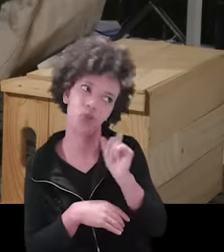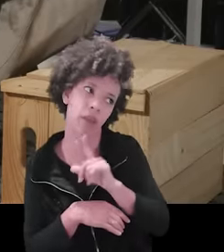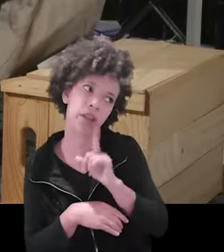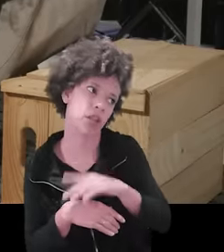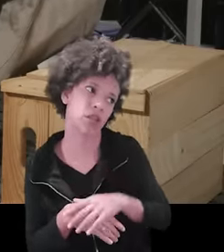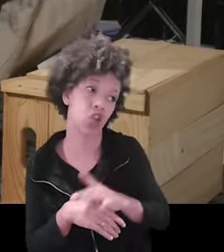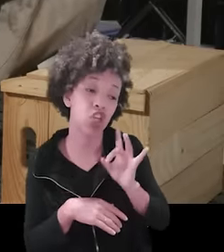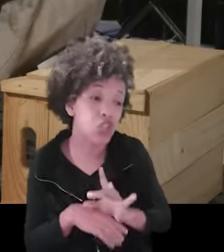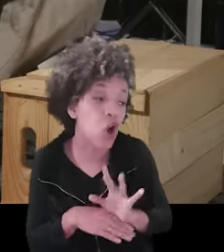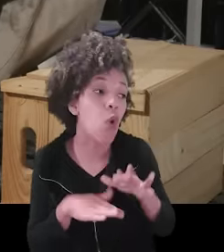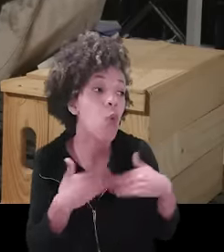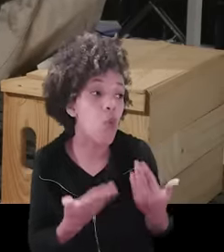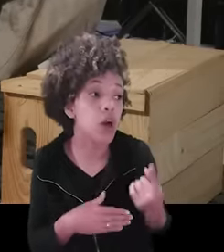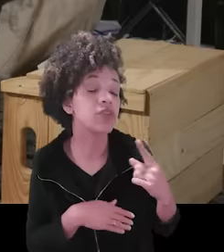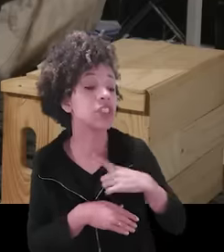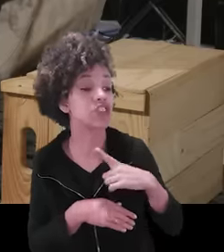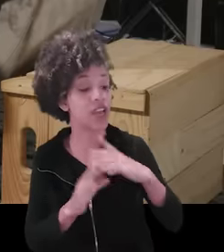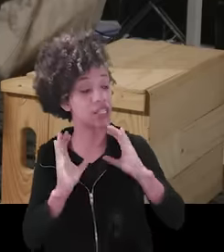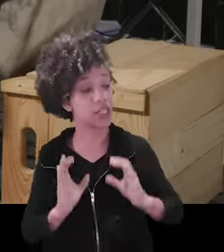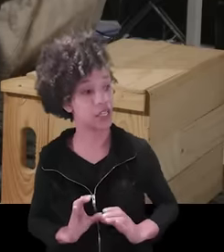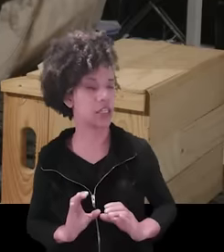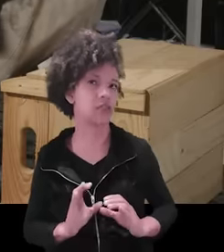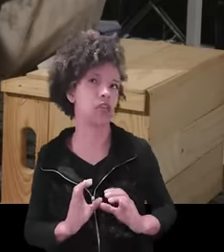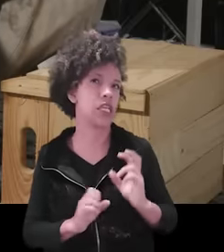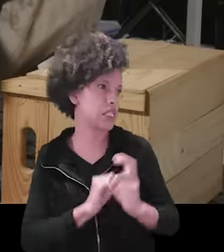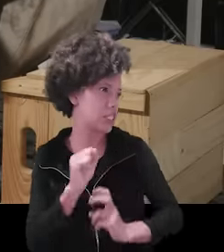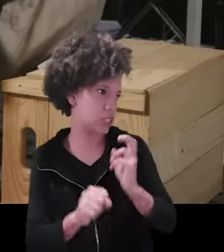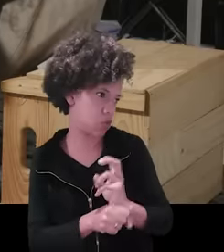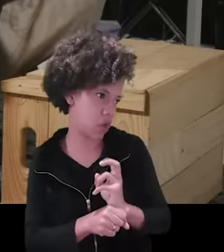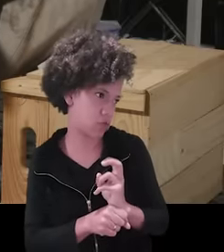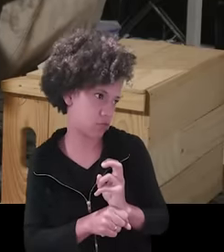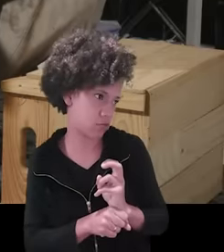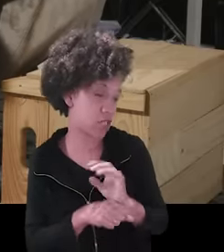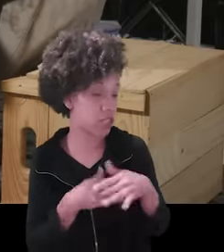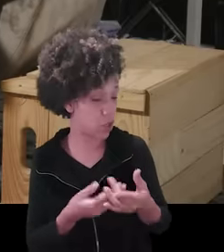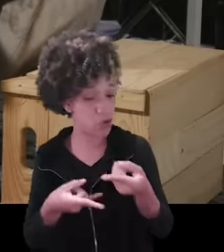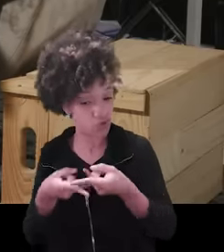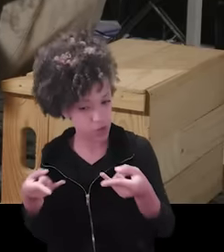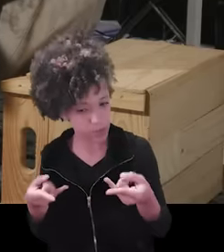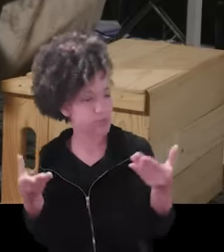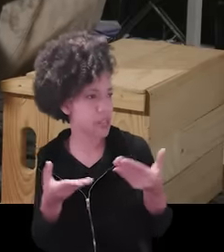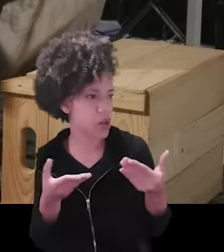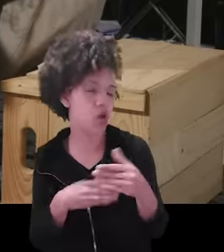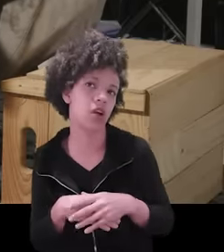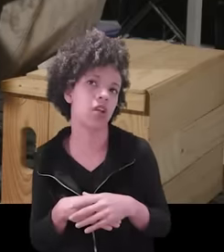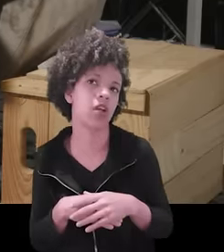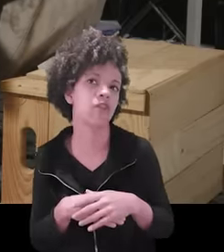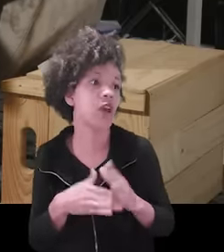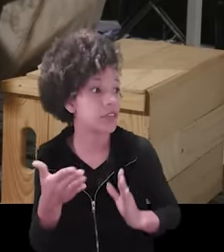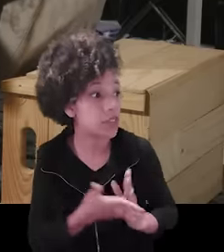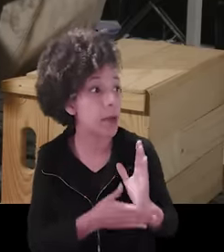ainda é você vai ser americano quando você tiver cidadania que depois de cinco anos ou brincar então eu tirei aí